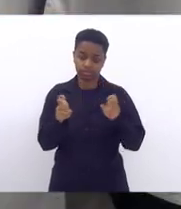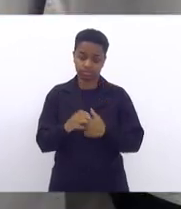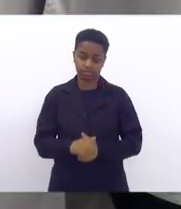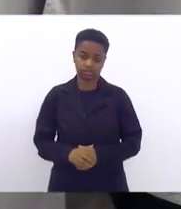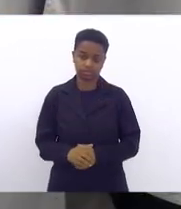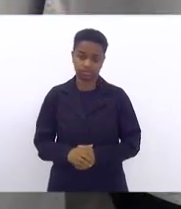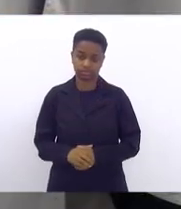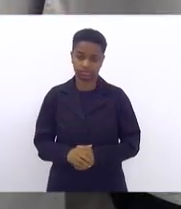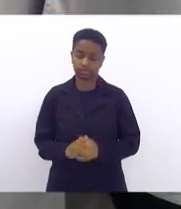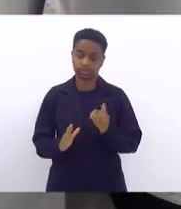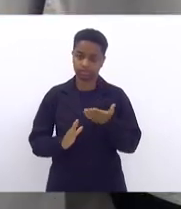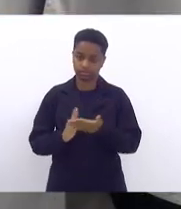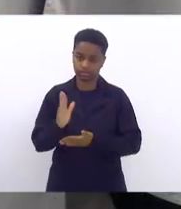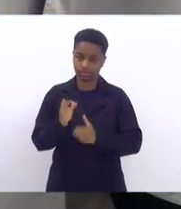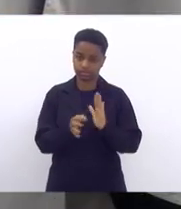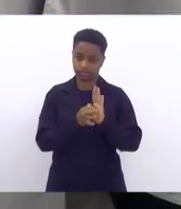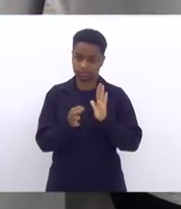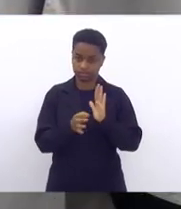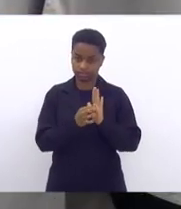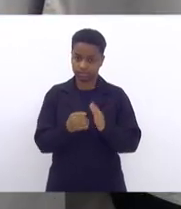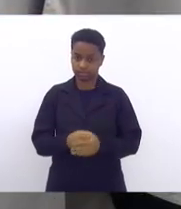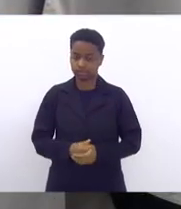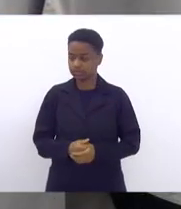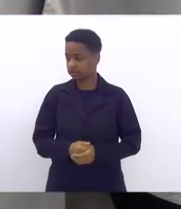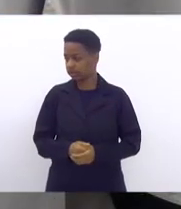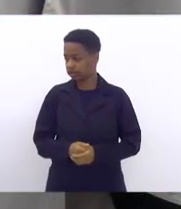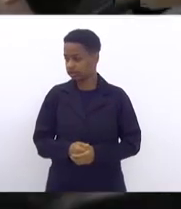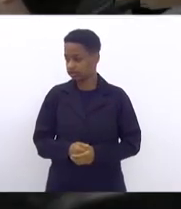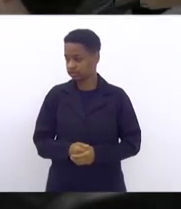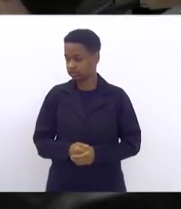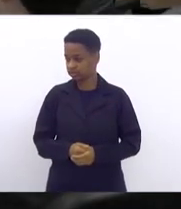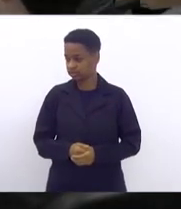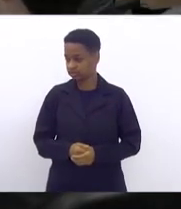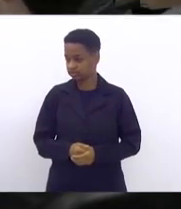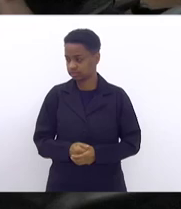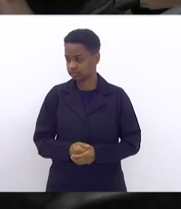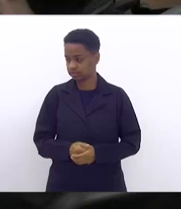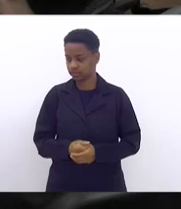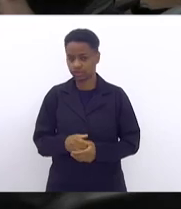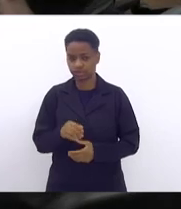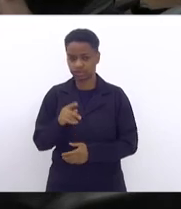Então, aprovado o parecer com essa... Pô, o Beto está com prestígio em alta, hein? Adendo.